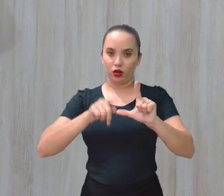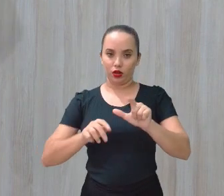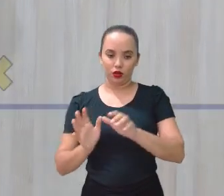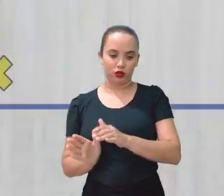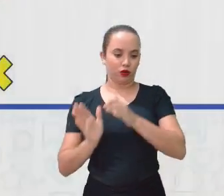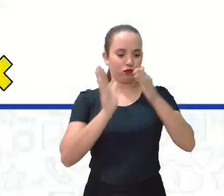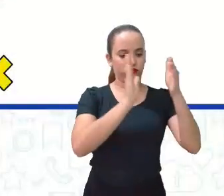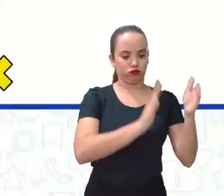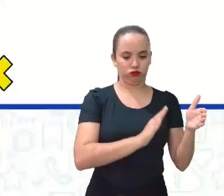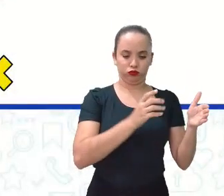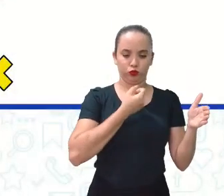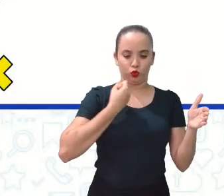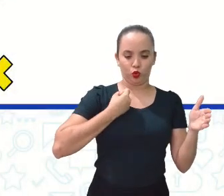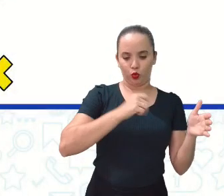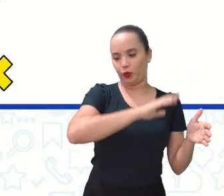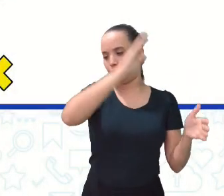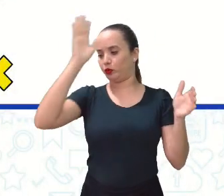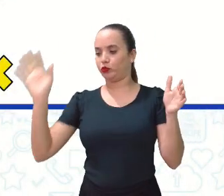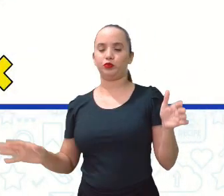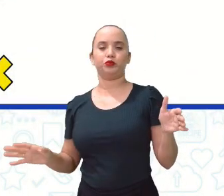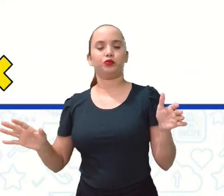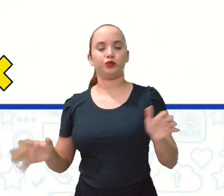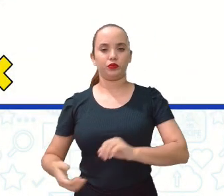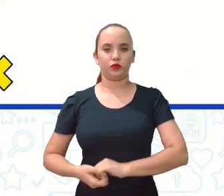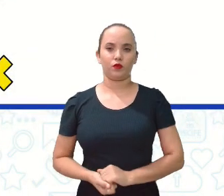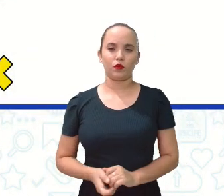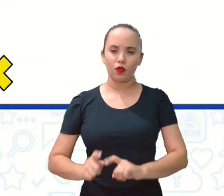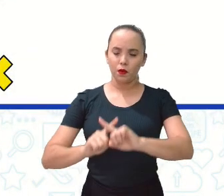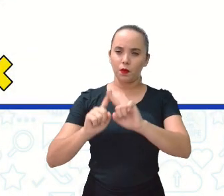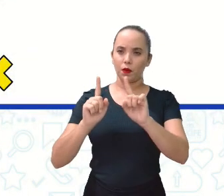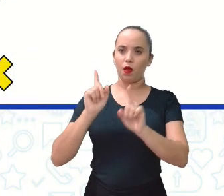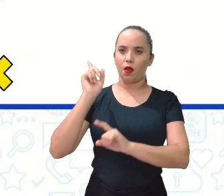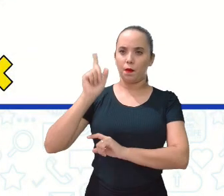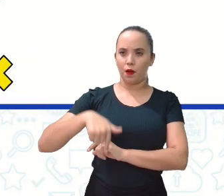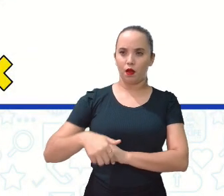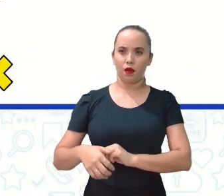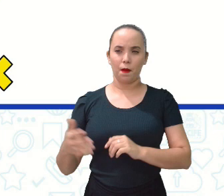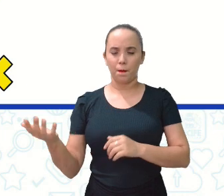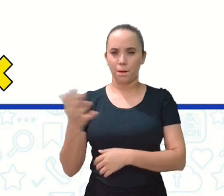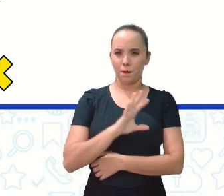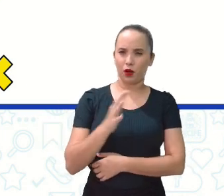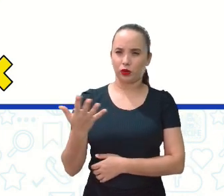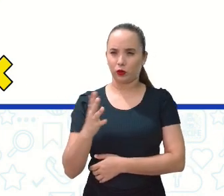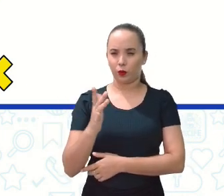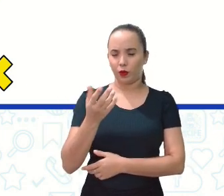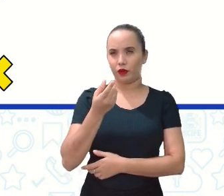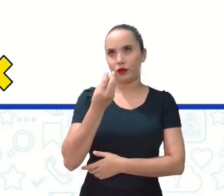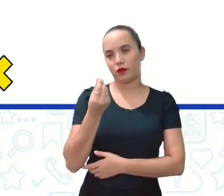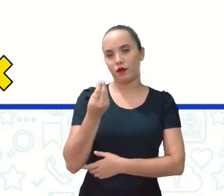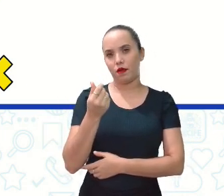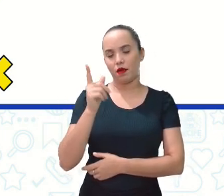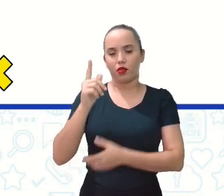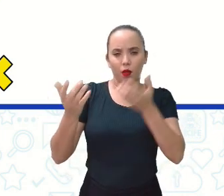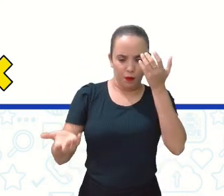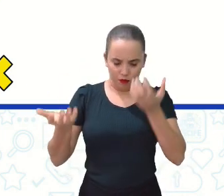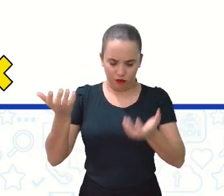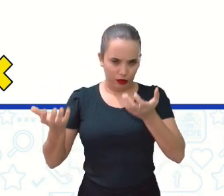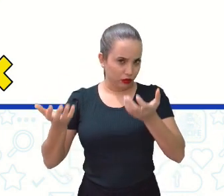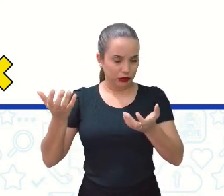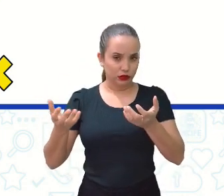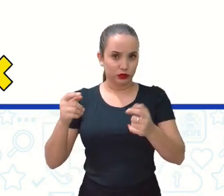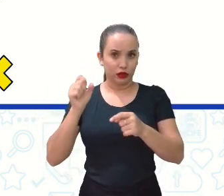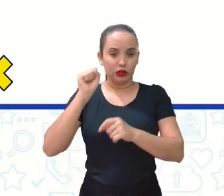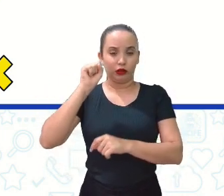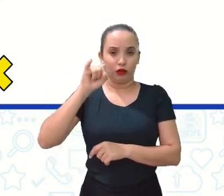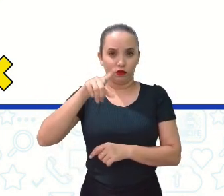número para o outro. Esse letra para um lado e número para o outro é mais ou menos aquele exercício da balança, de você sair